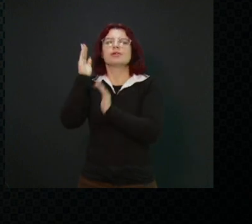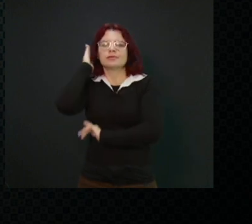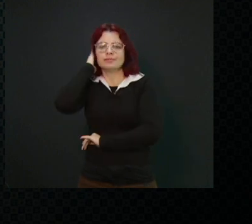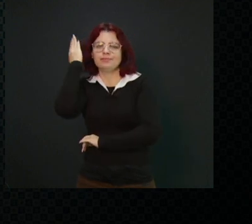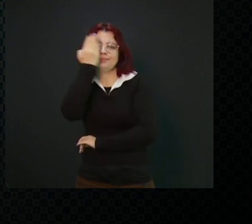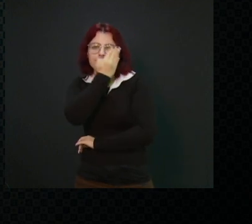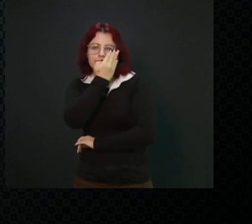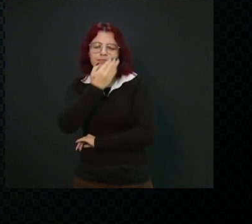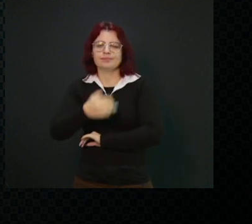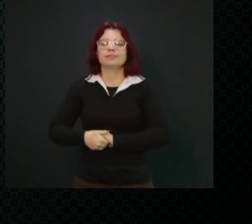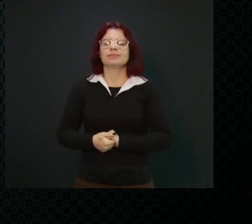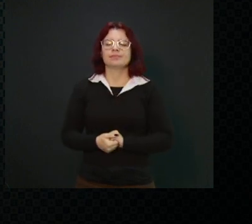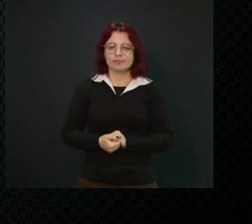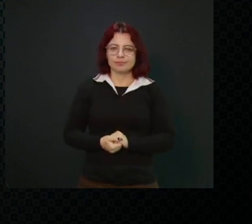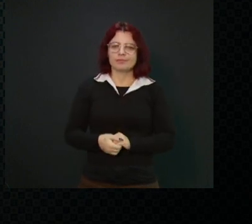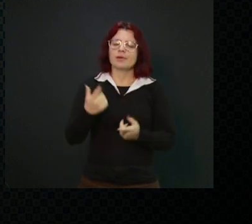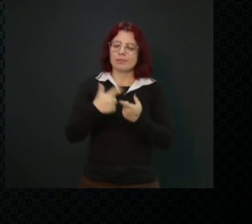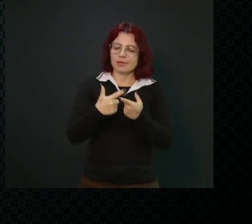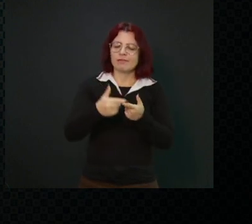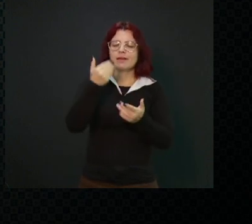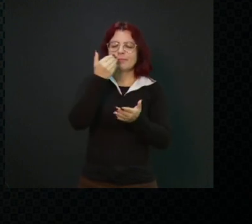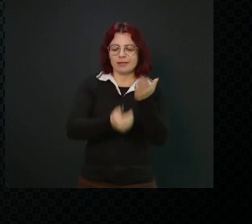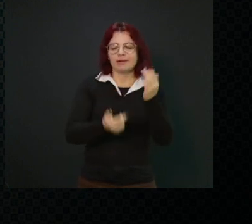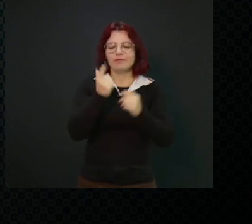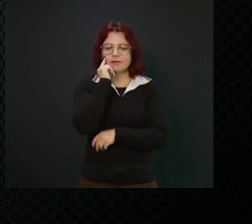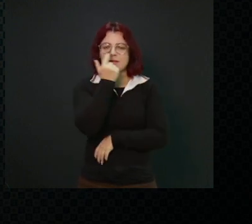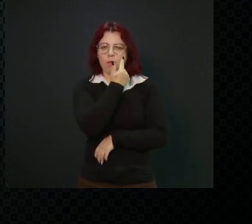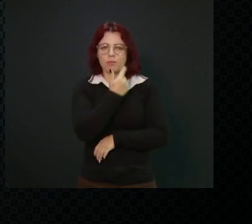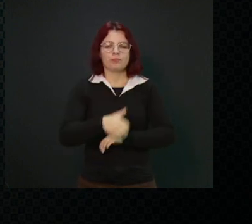com surdo-cegueira, quando ele perde também a visão.